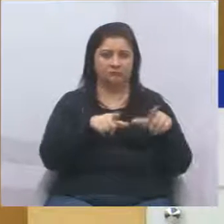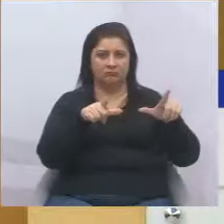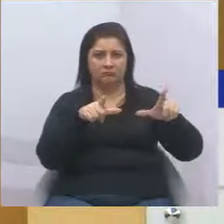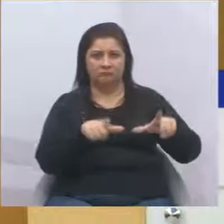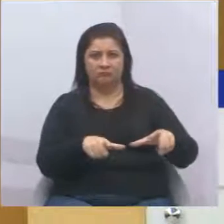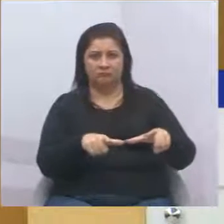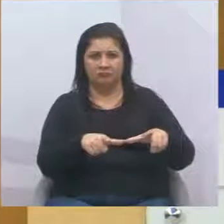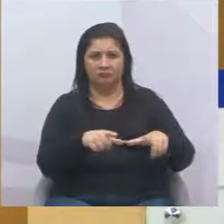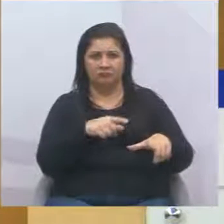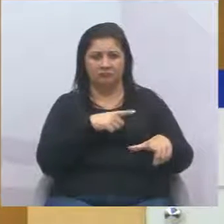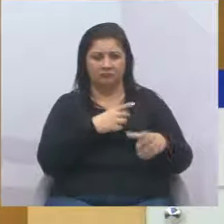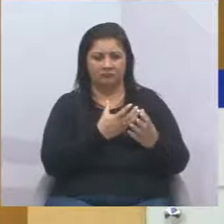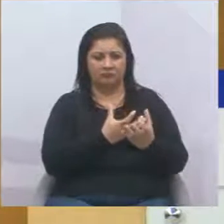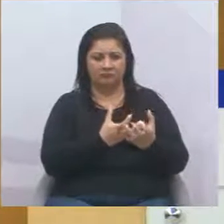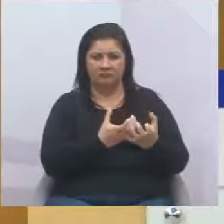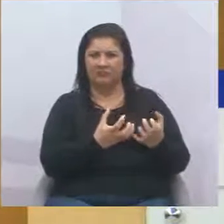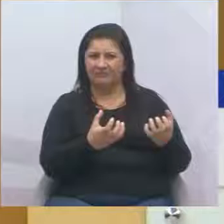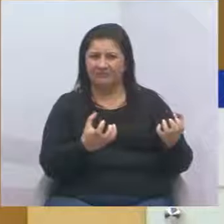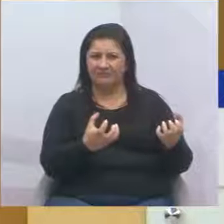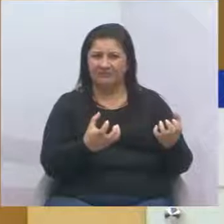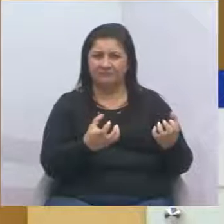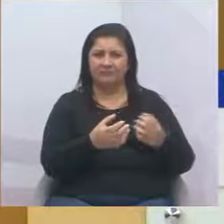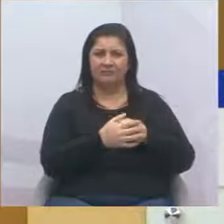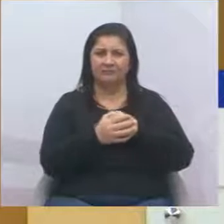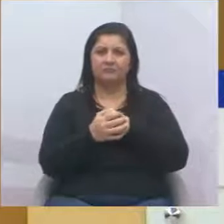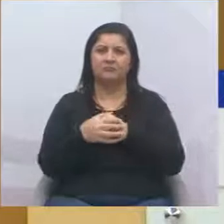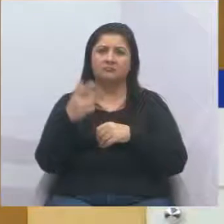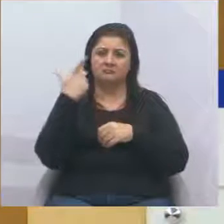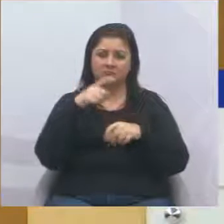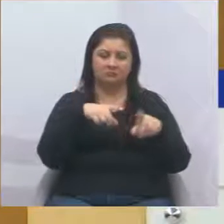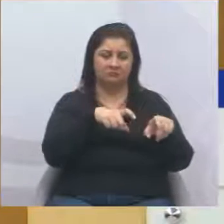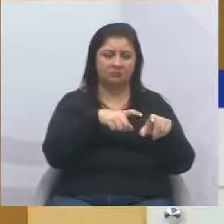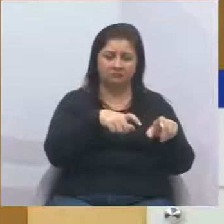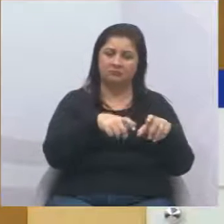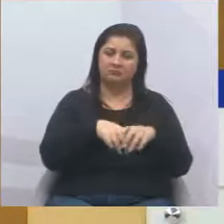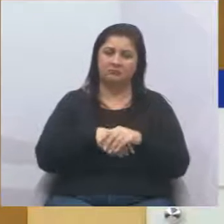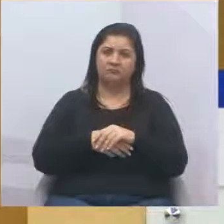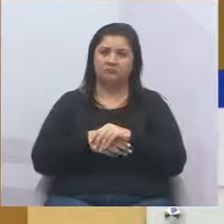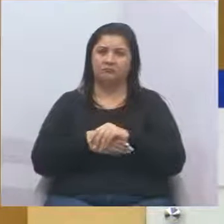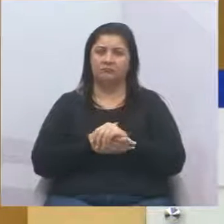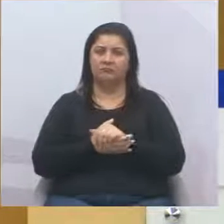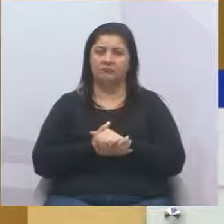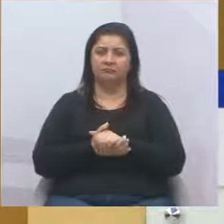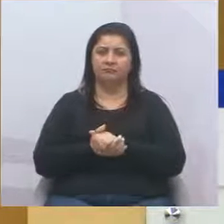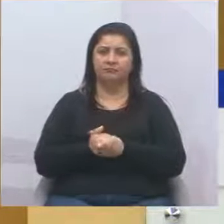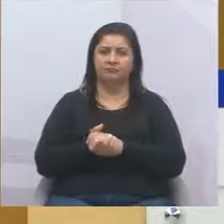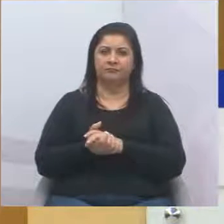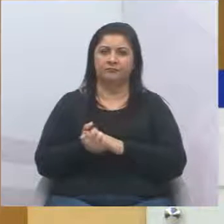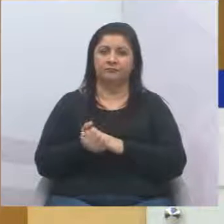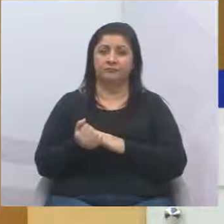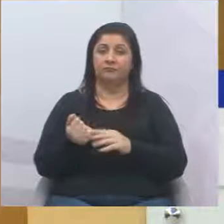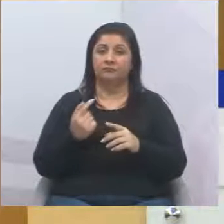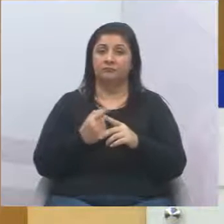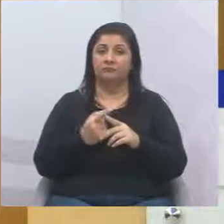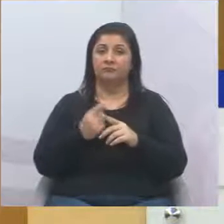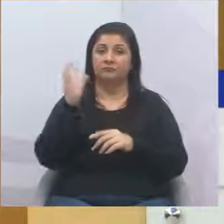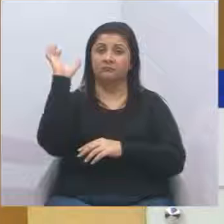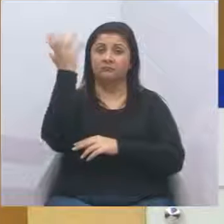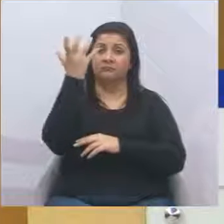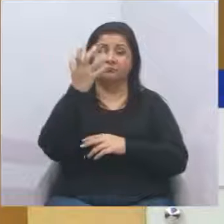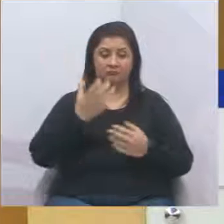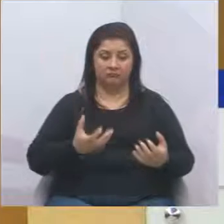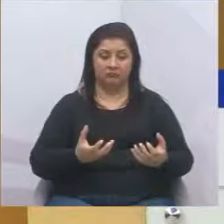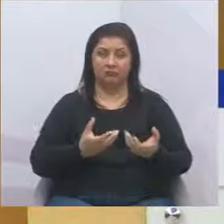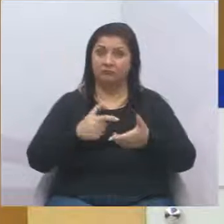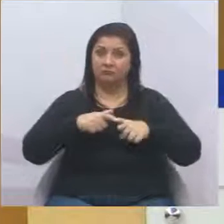devido à sua rusticidade e que se via a vantagem por ela pertencer a um grupo das pioneiras, além de ser